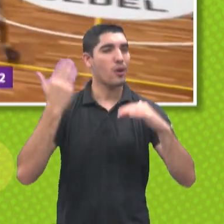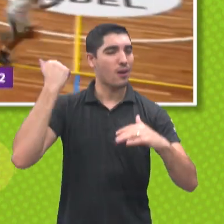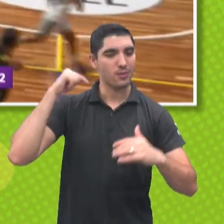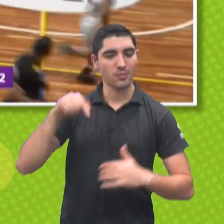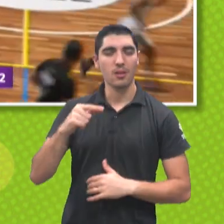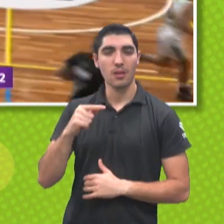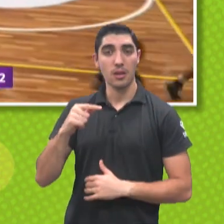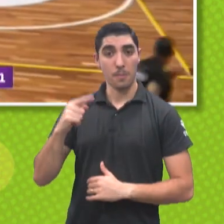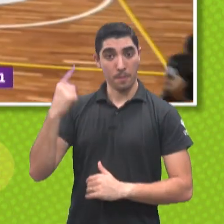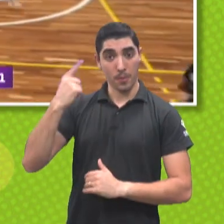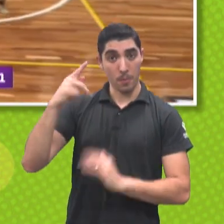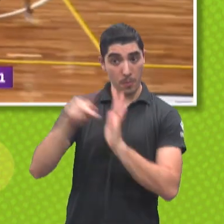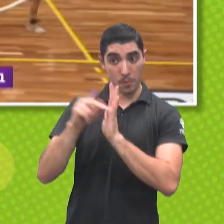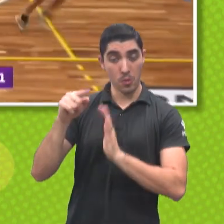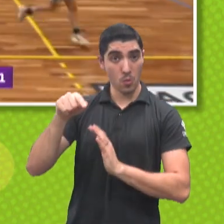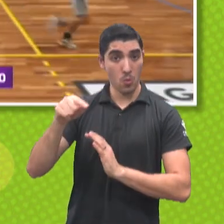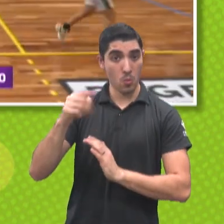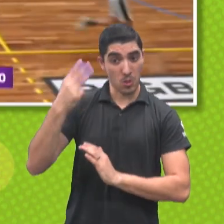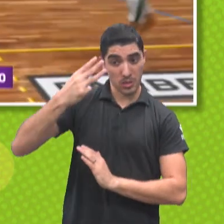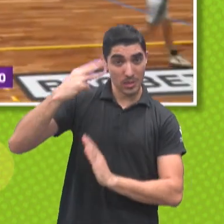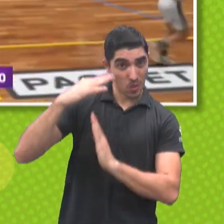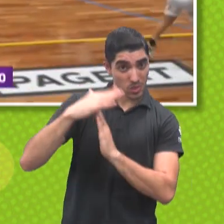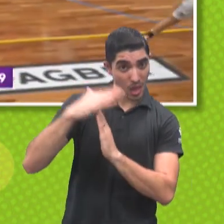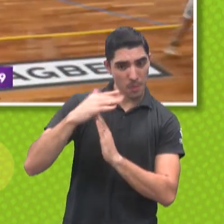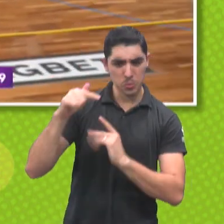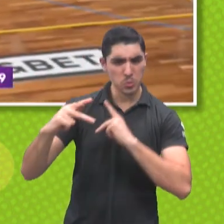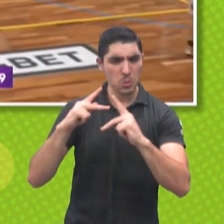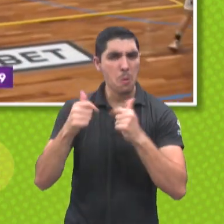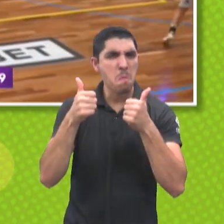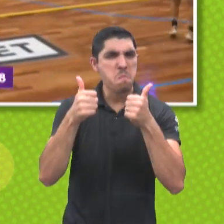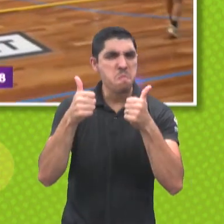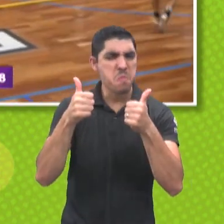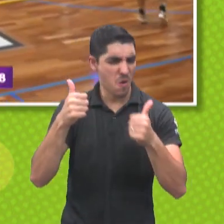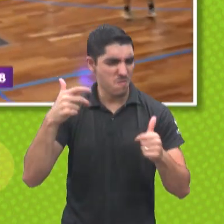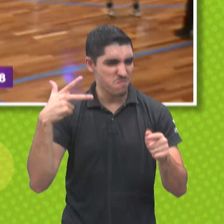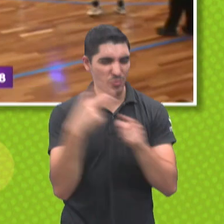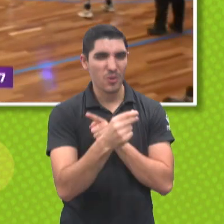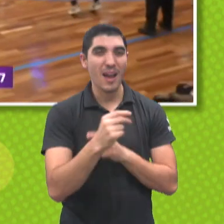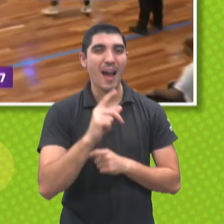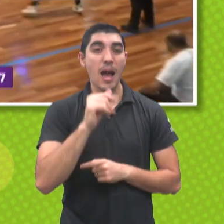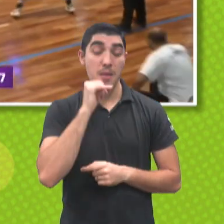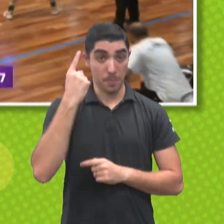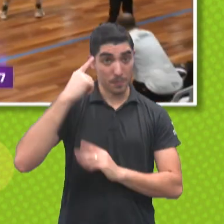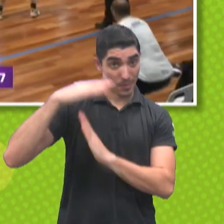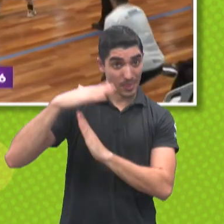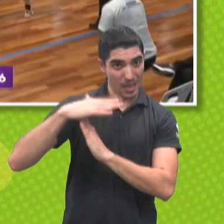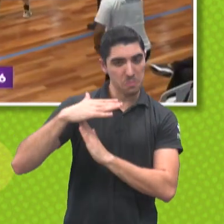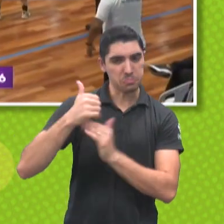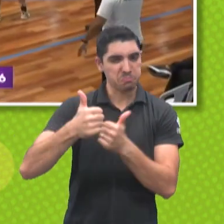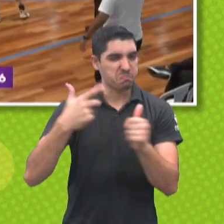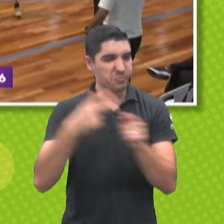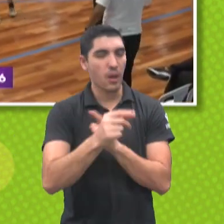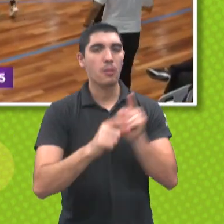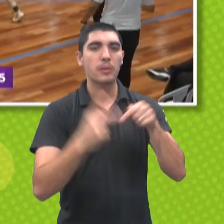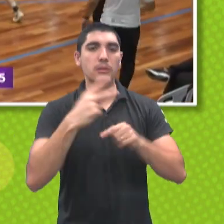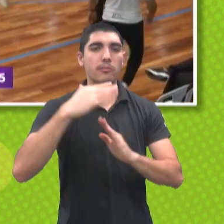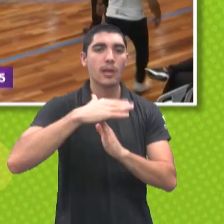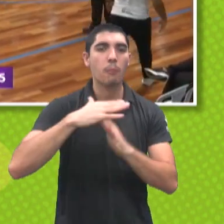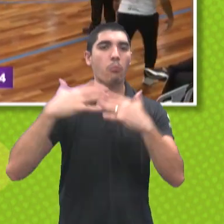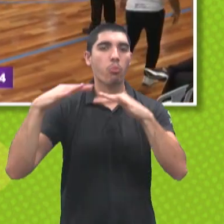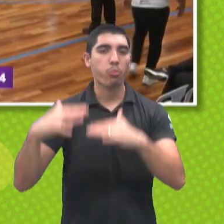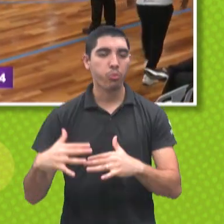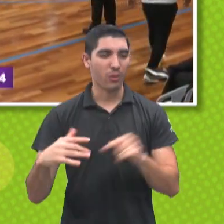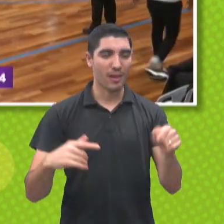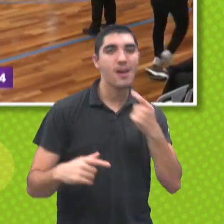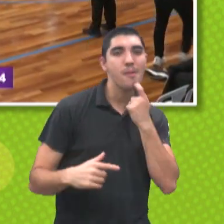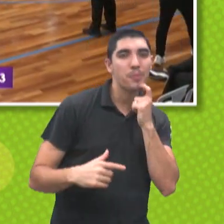muito bem, fez discrepante o primeiro quarto, aí no segundo já caiu. Aqui o São José não perdeu o segundo quarto,